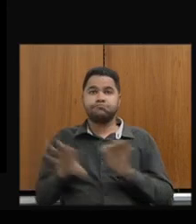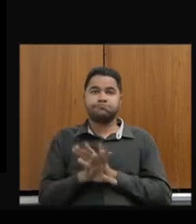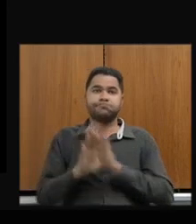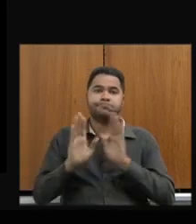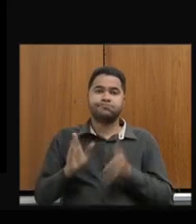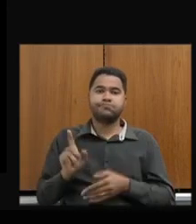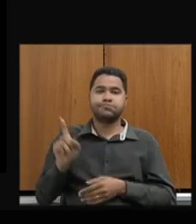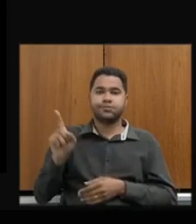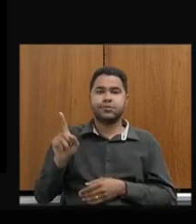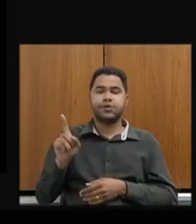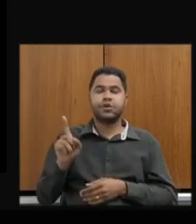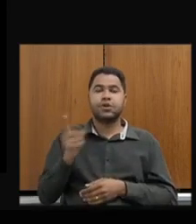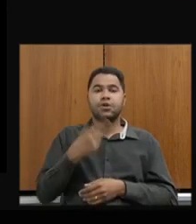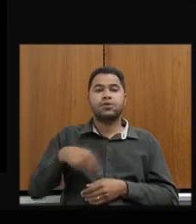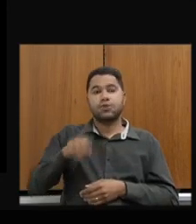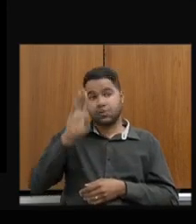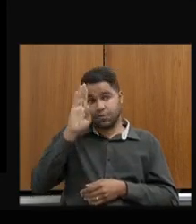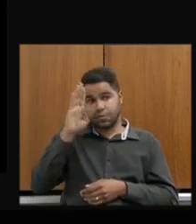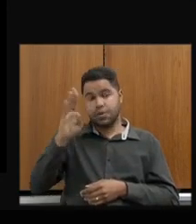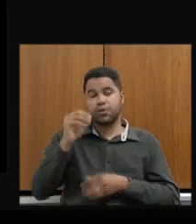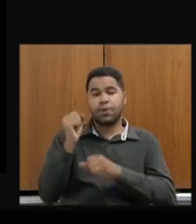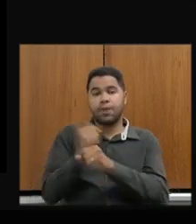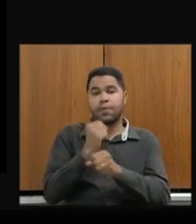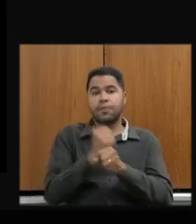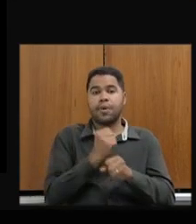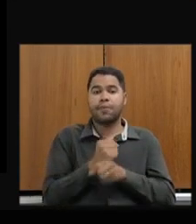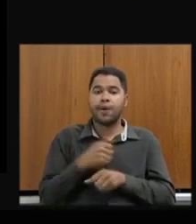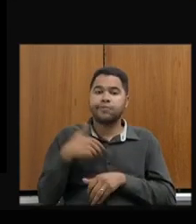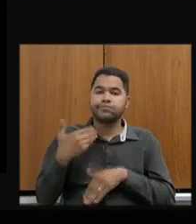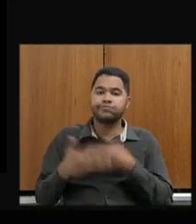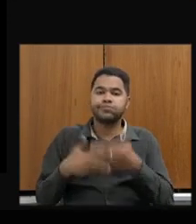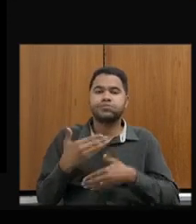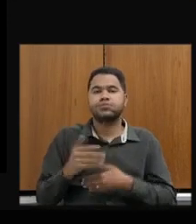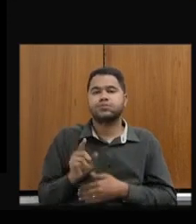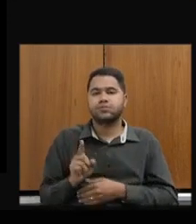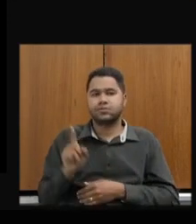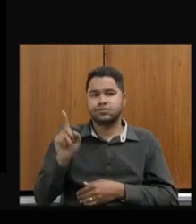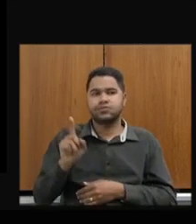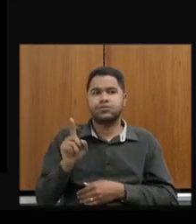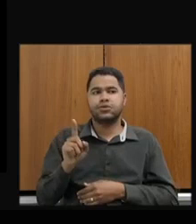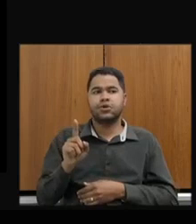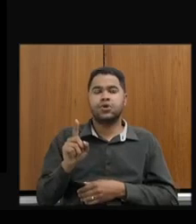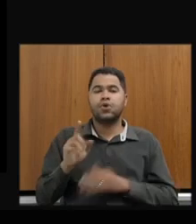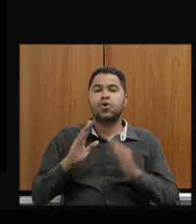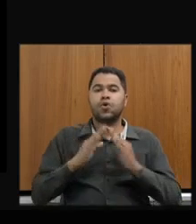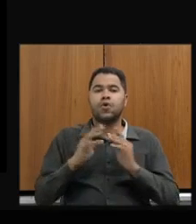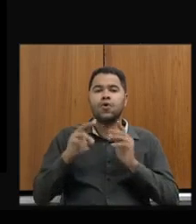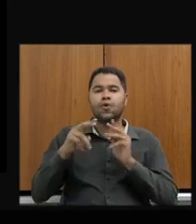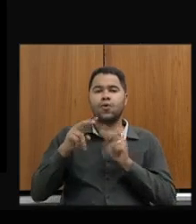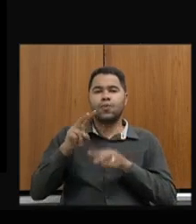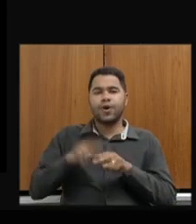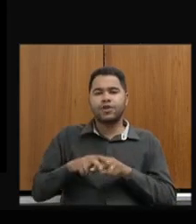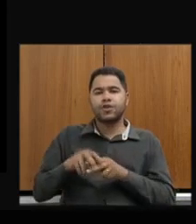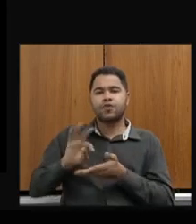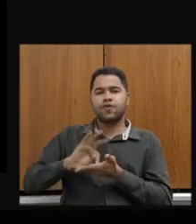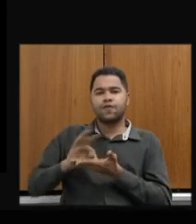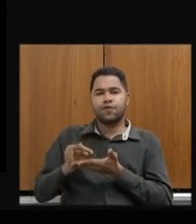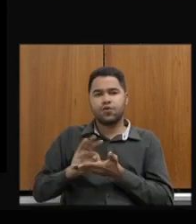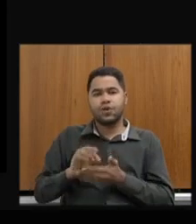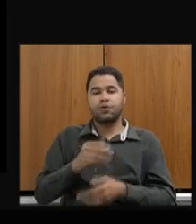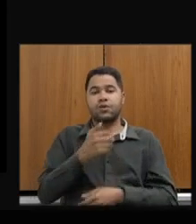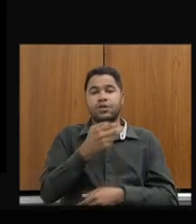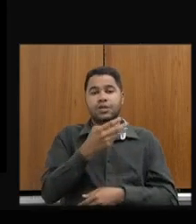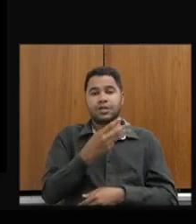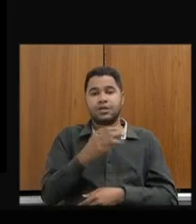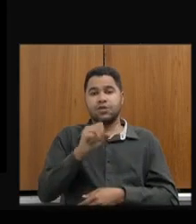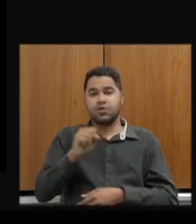nós temos aqui as nossas principais obras em andamento então nós temos aqui o presídio de Frutal com 388